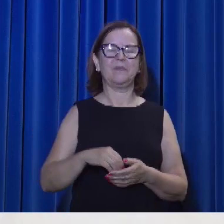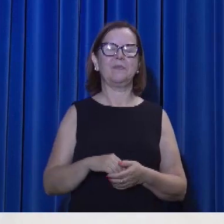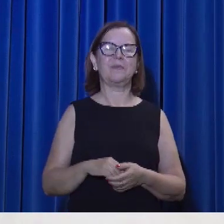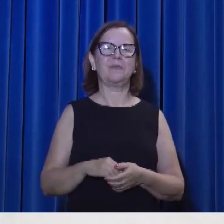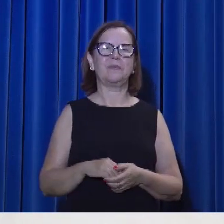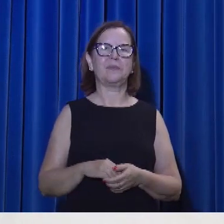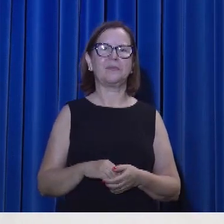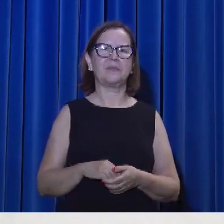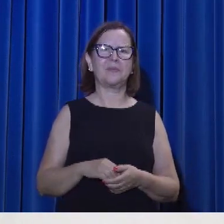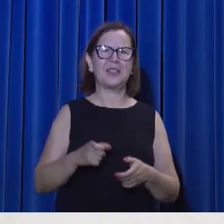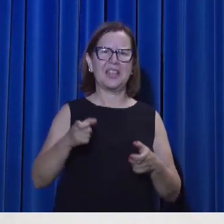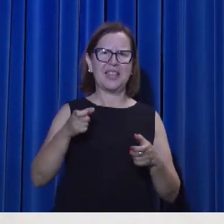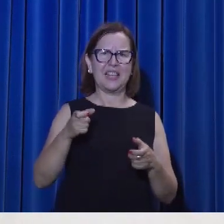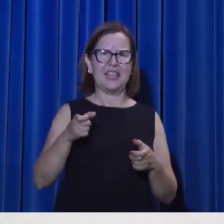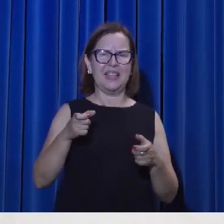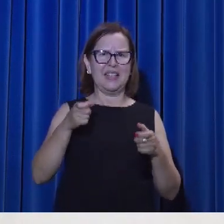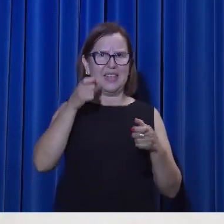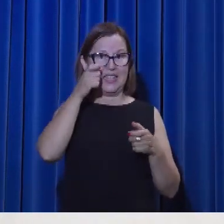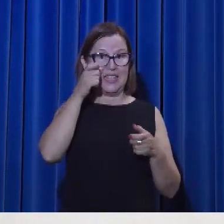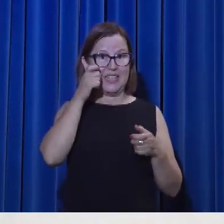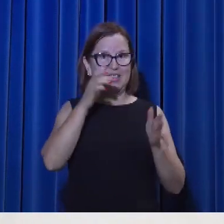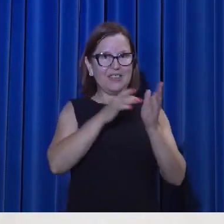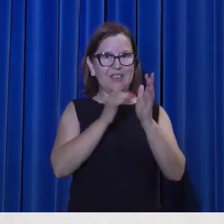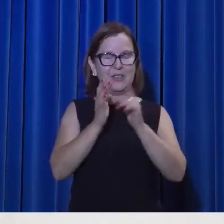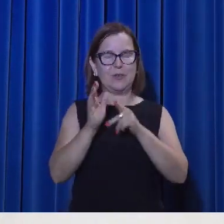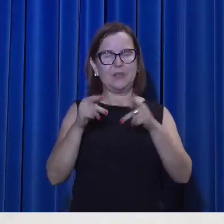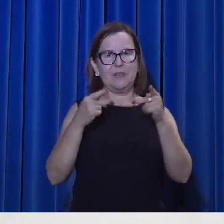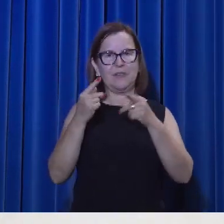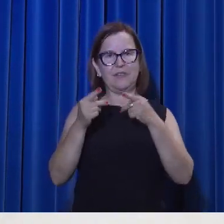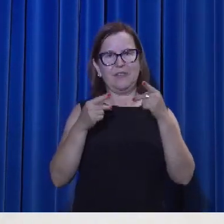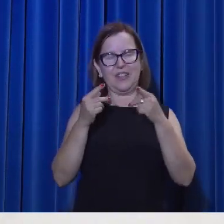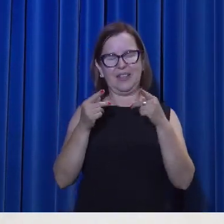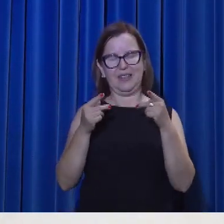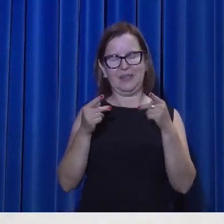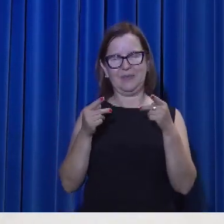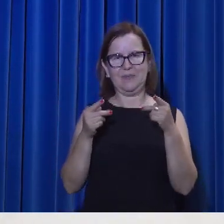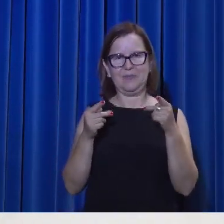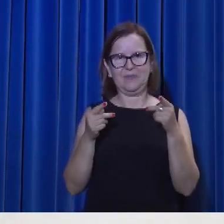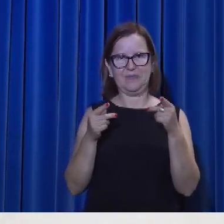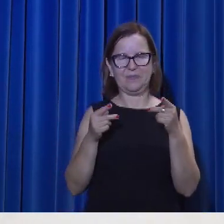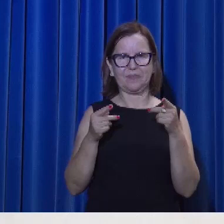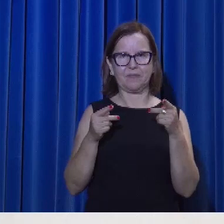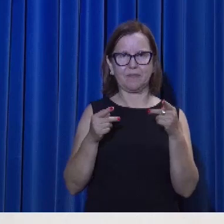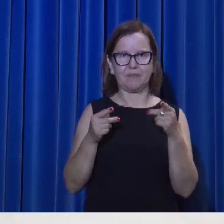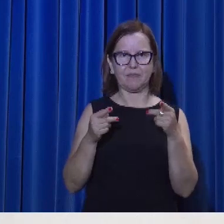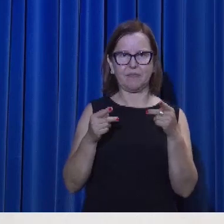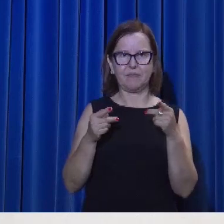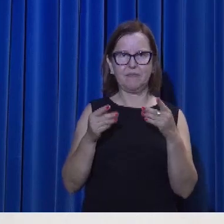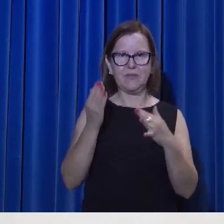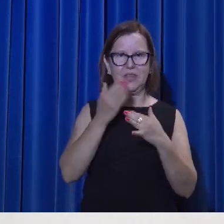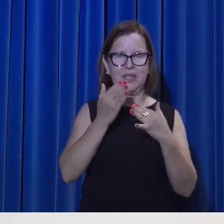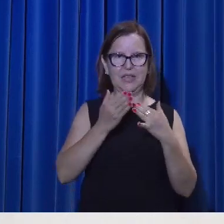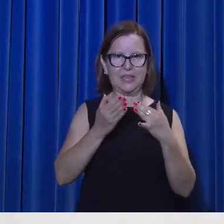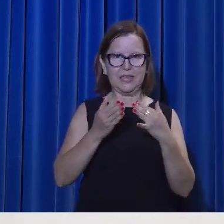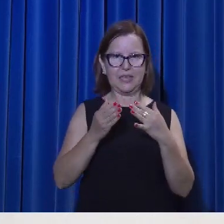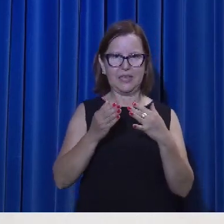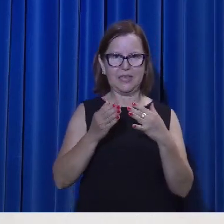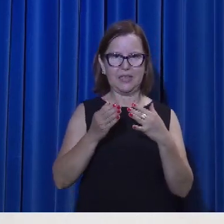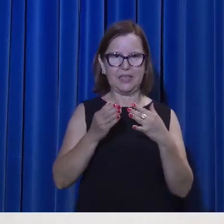Irmãos, é interessante que Jesus diz o seguinte, nas palavras do Senhor Jesus, que entre os nascidos de